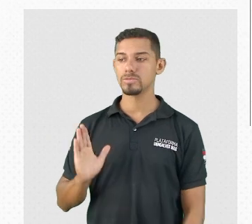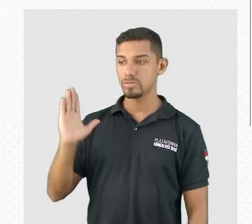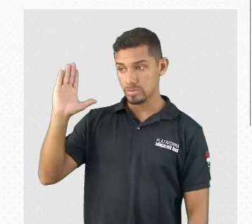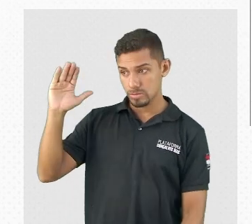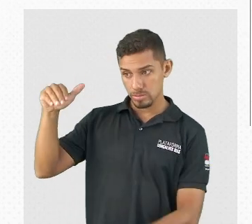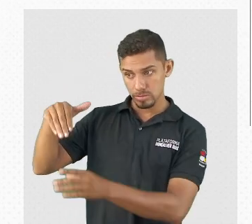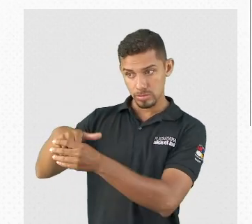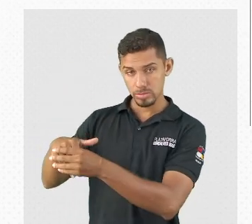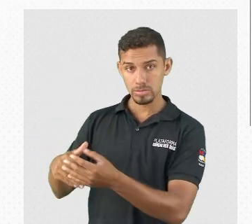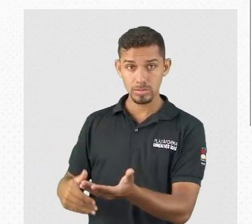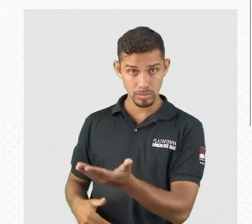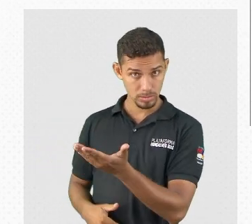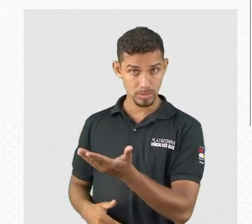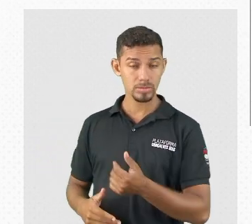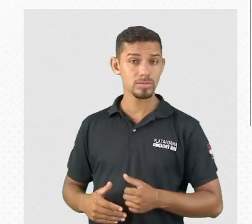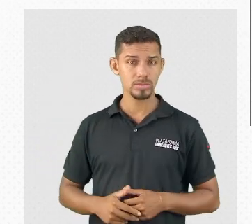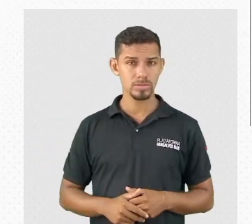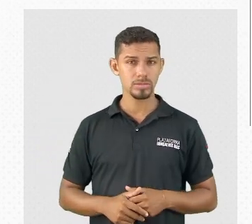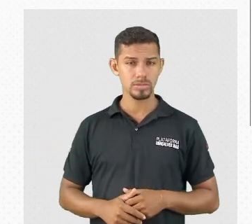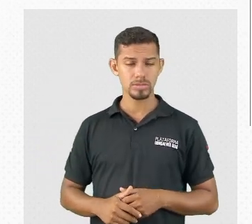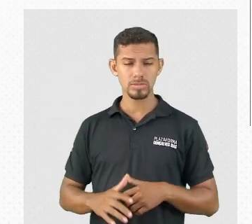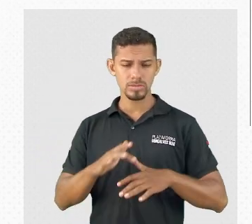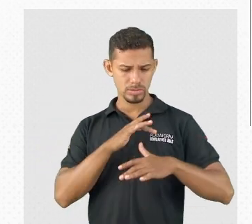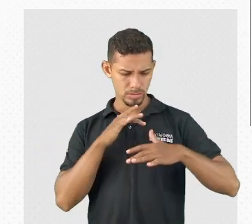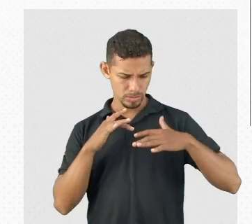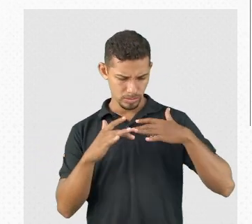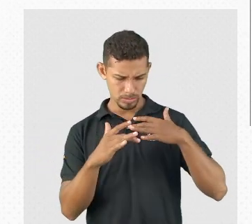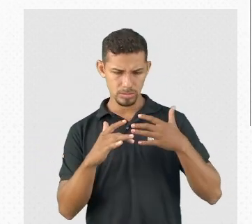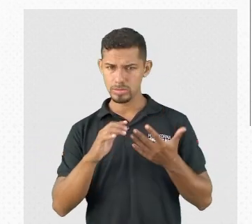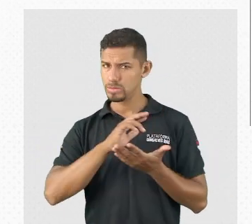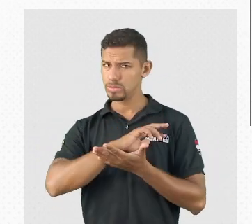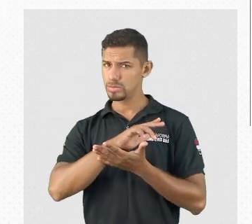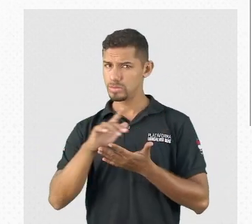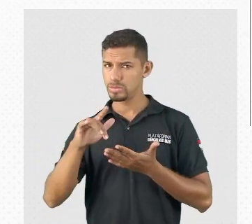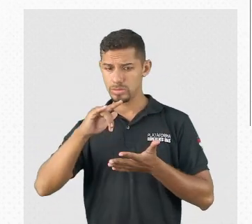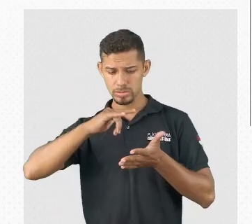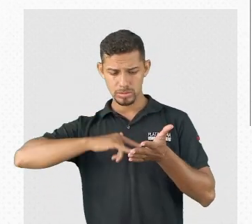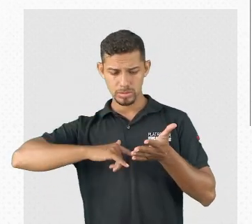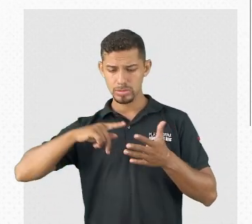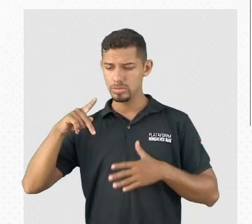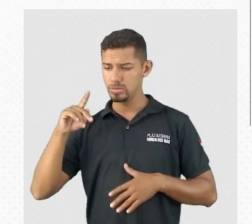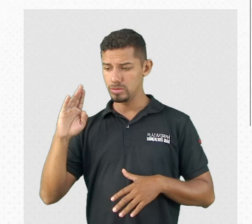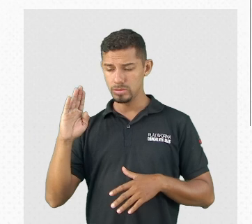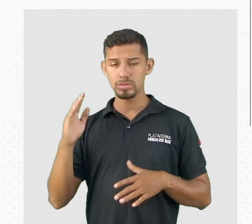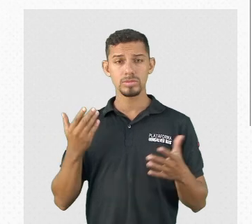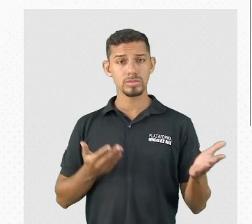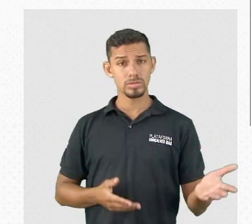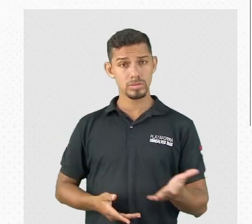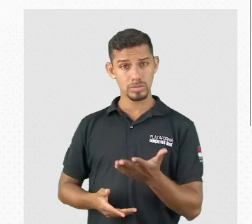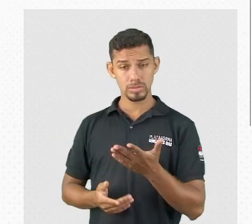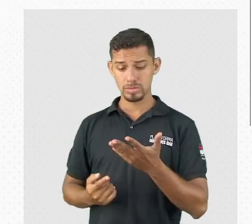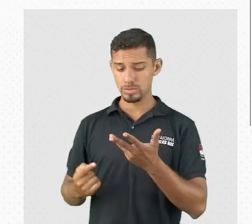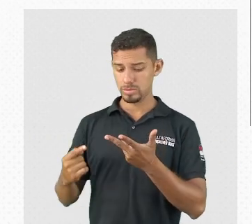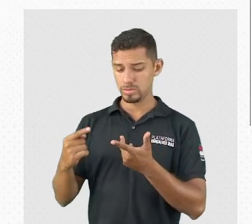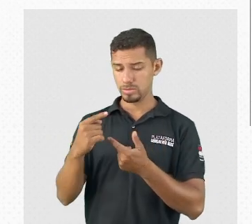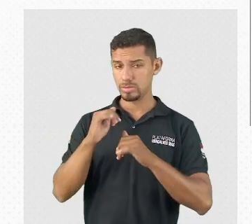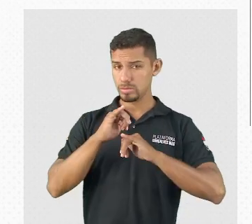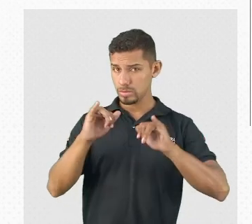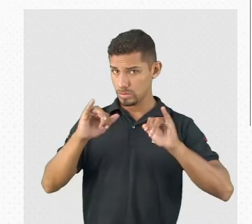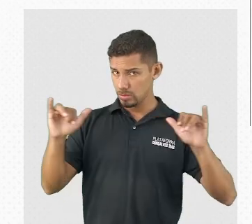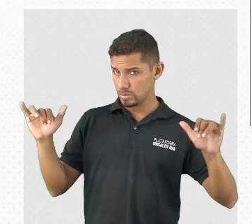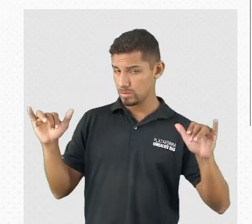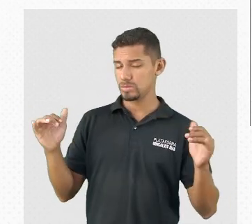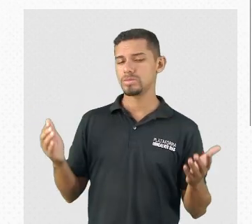né? Porque a gente tem acesso aí a uma série de documentos públicos, a gente tem uma série de informações nas